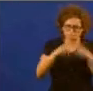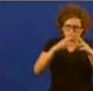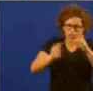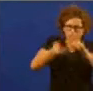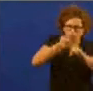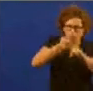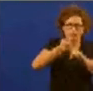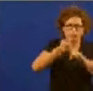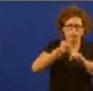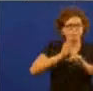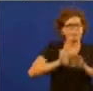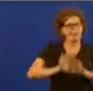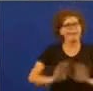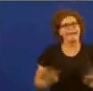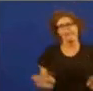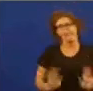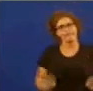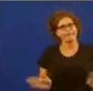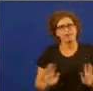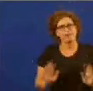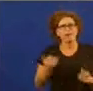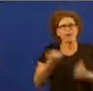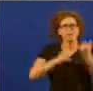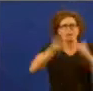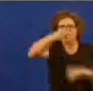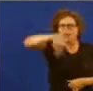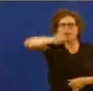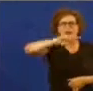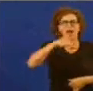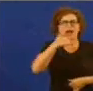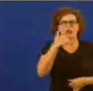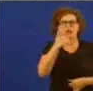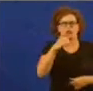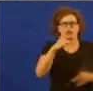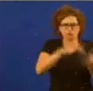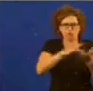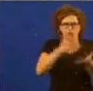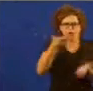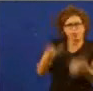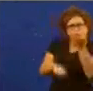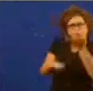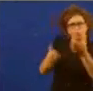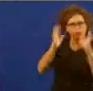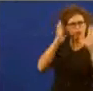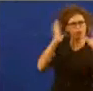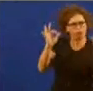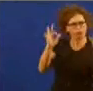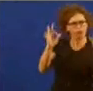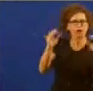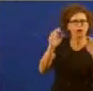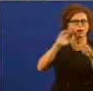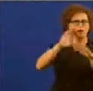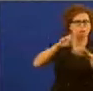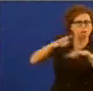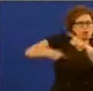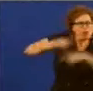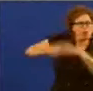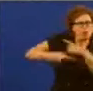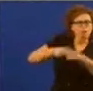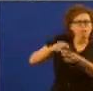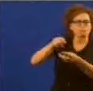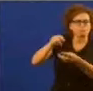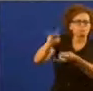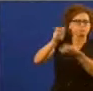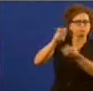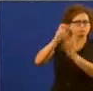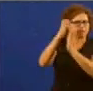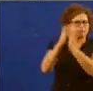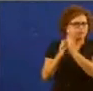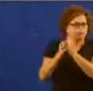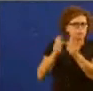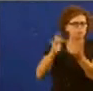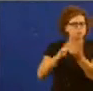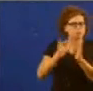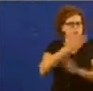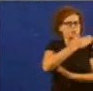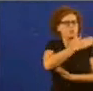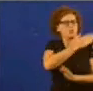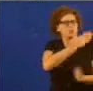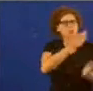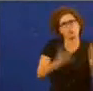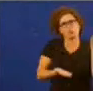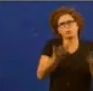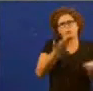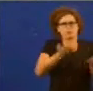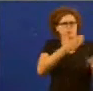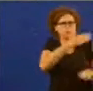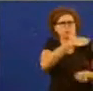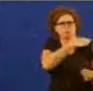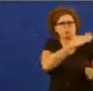para nada teñen alguna avaliación sensata dos efectos das rebaixas fiscais que xa fixeron nos últimos anos